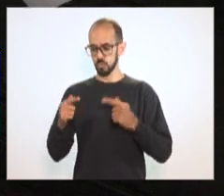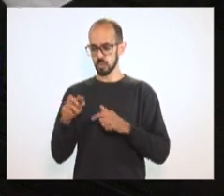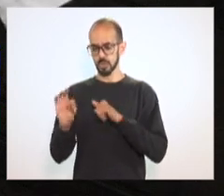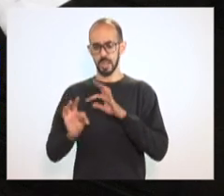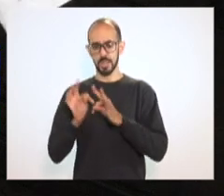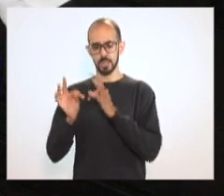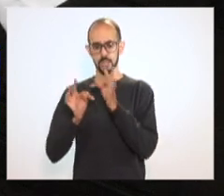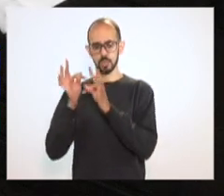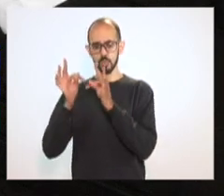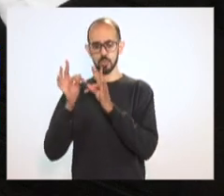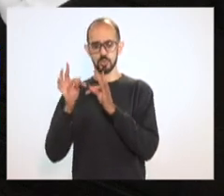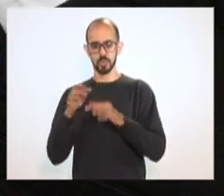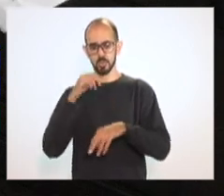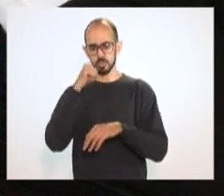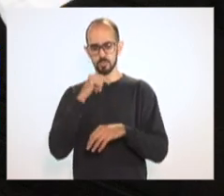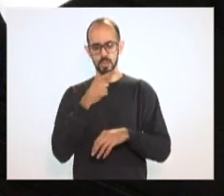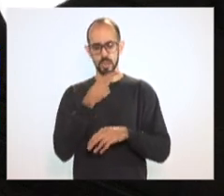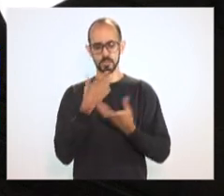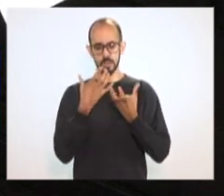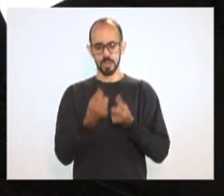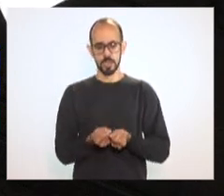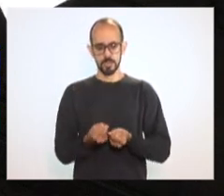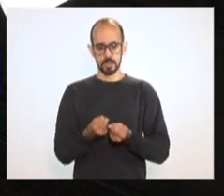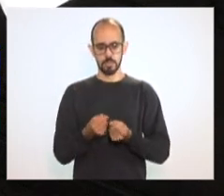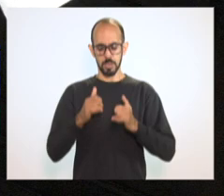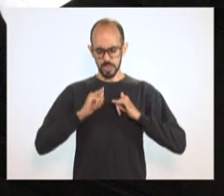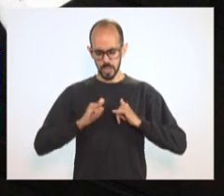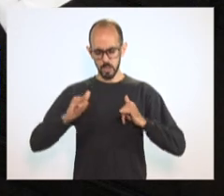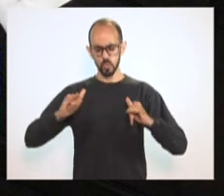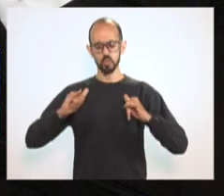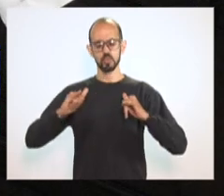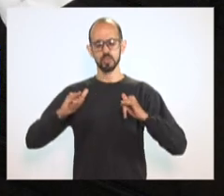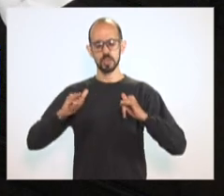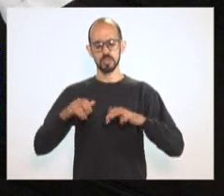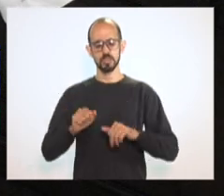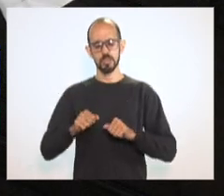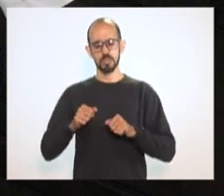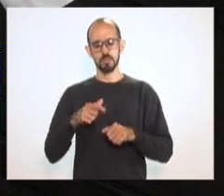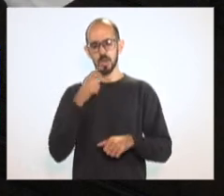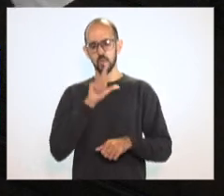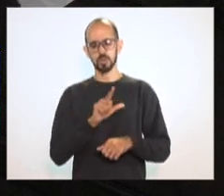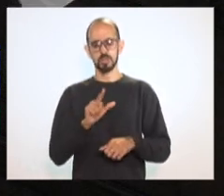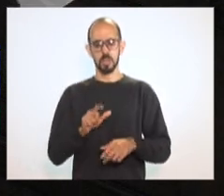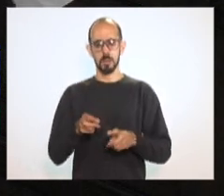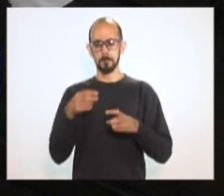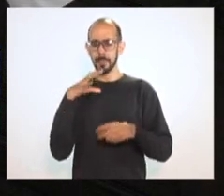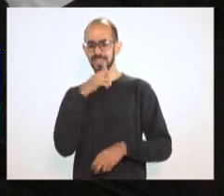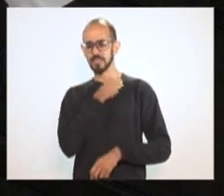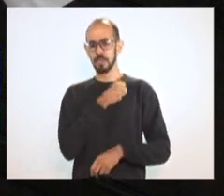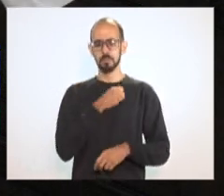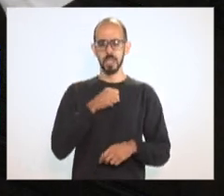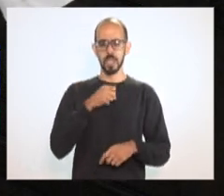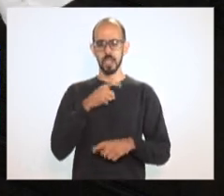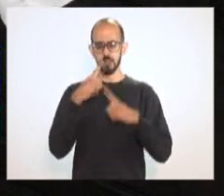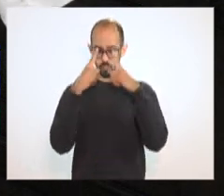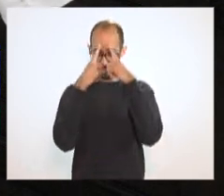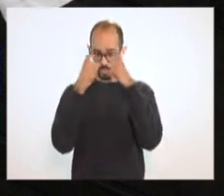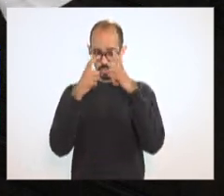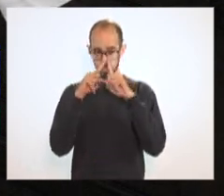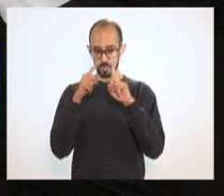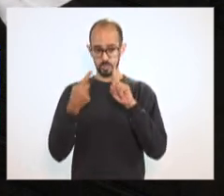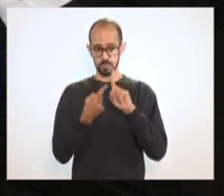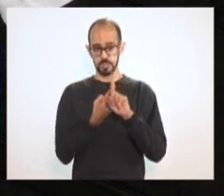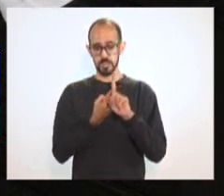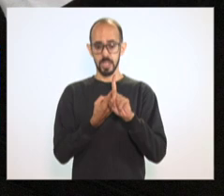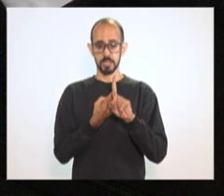Assembleia Legislativa para receber denúncias para conseguir constatar a violência a violência obstétrica